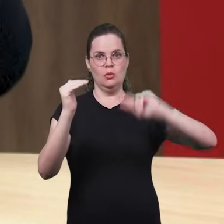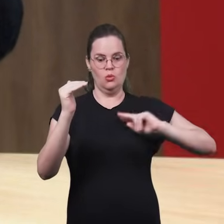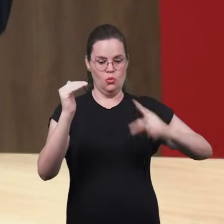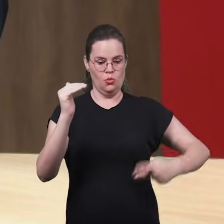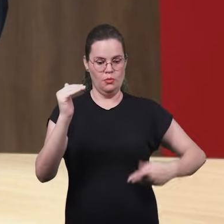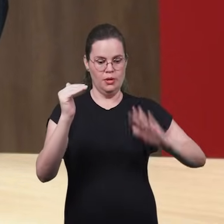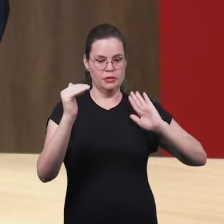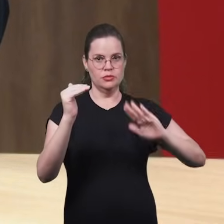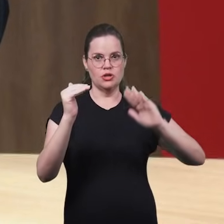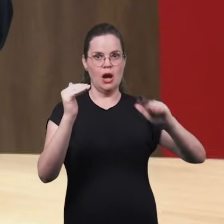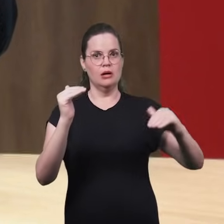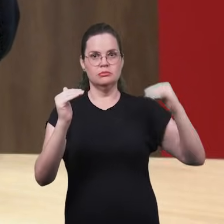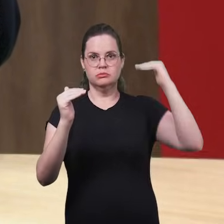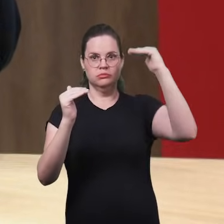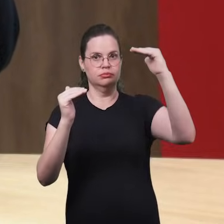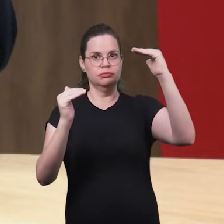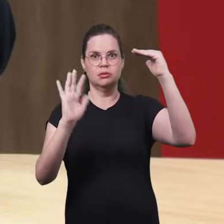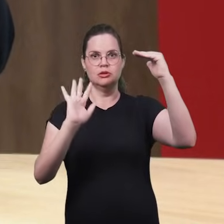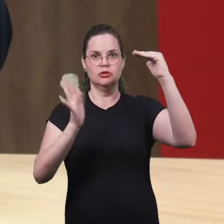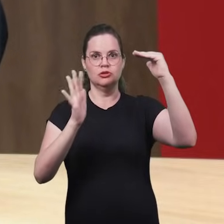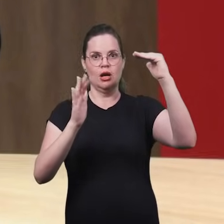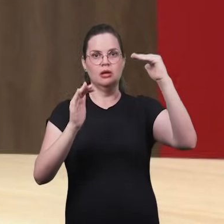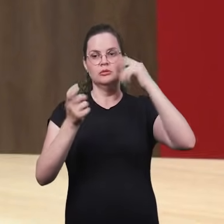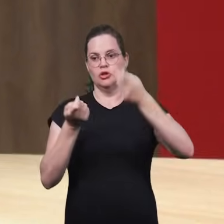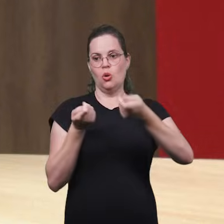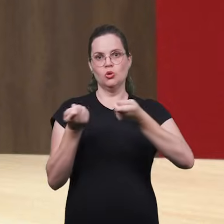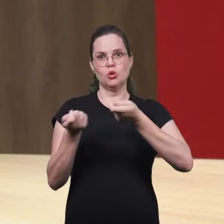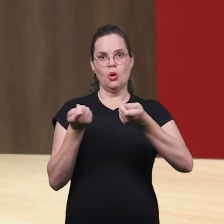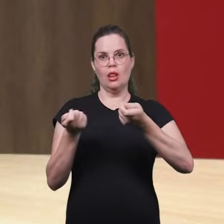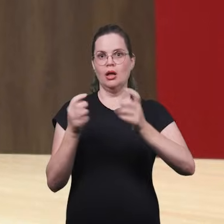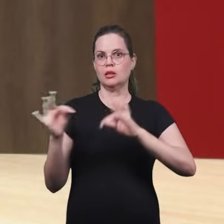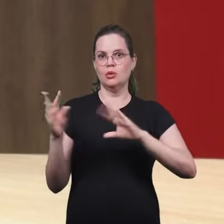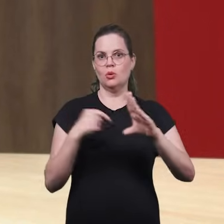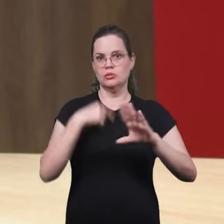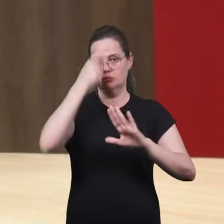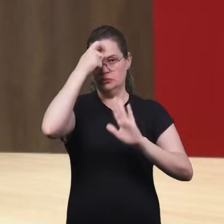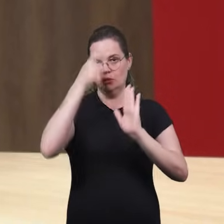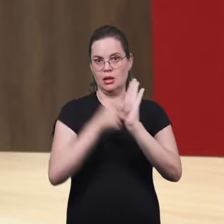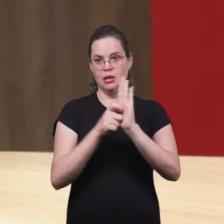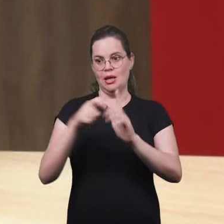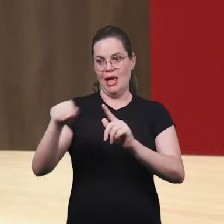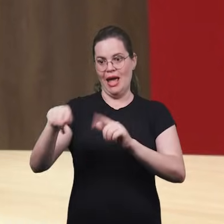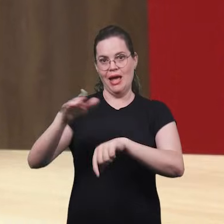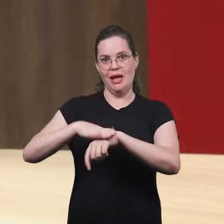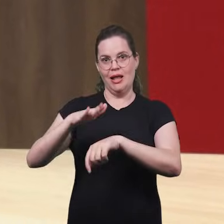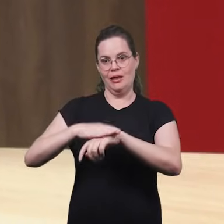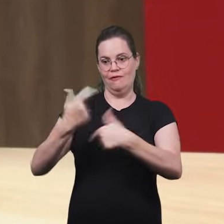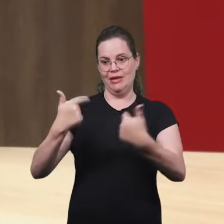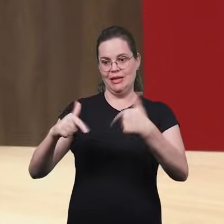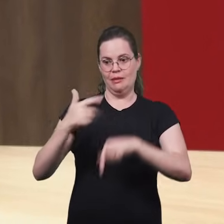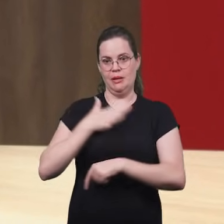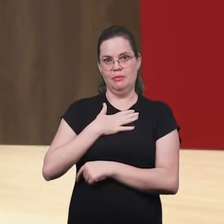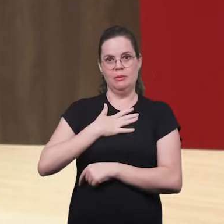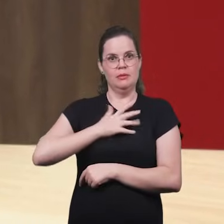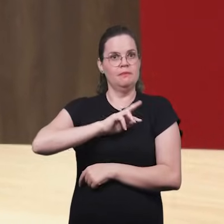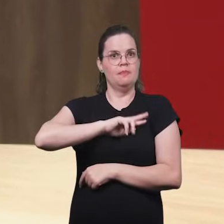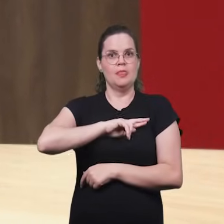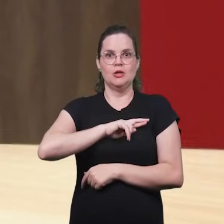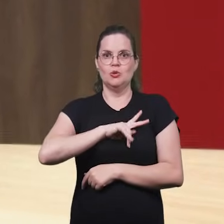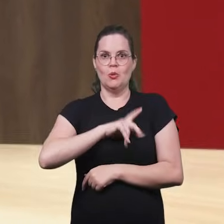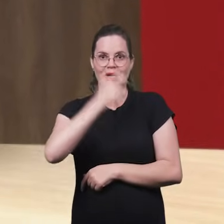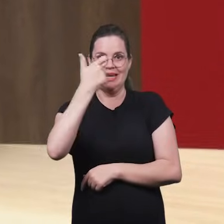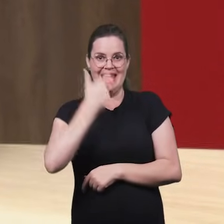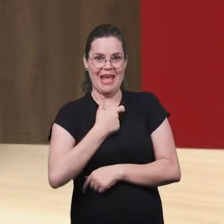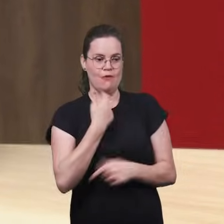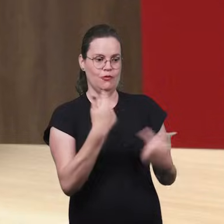homem já superou a inteligência artificial a ponto de dominar e de fazê-la trabalhar para ele. Não é que